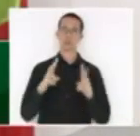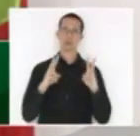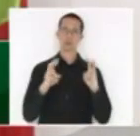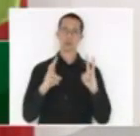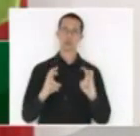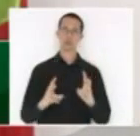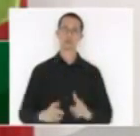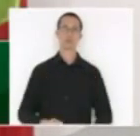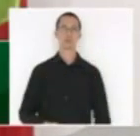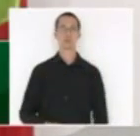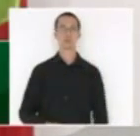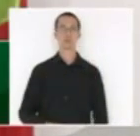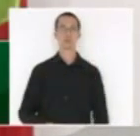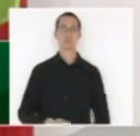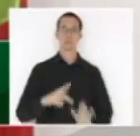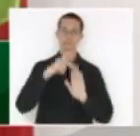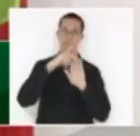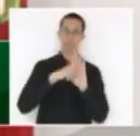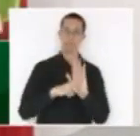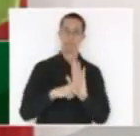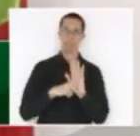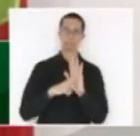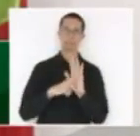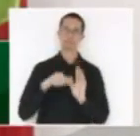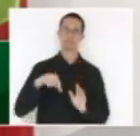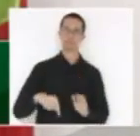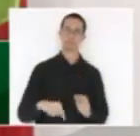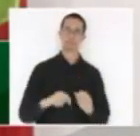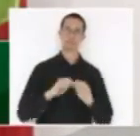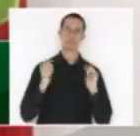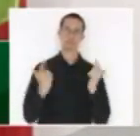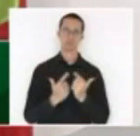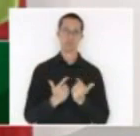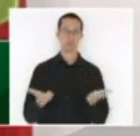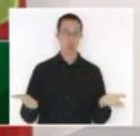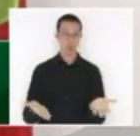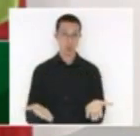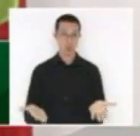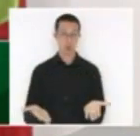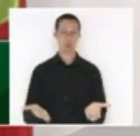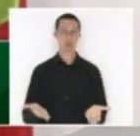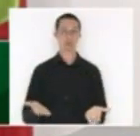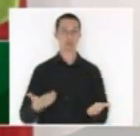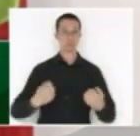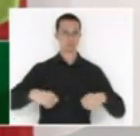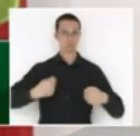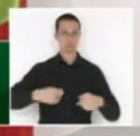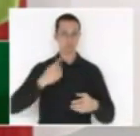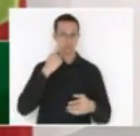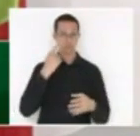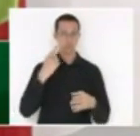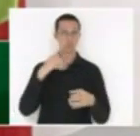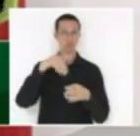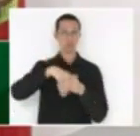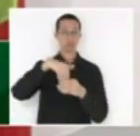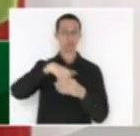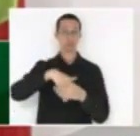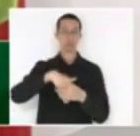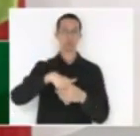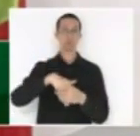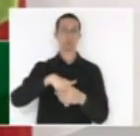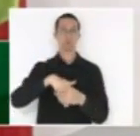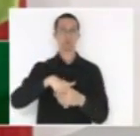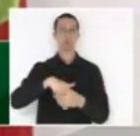a esse projeto que tramita nessa casa e que, no dia de hoje, portanto, nós devemos apreciá-lo e que já,